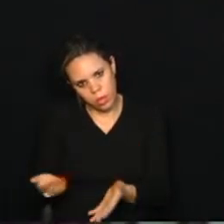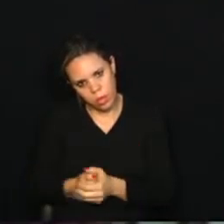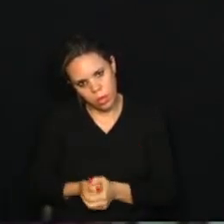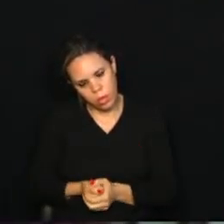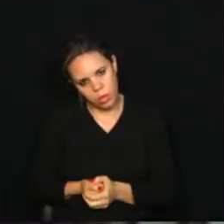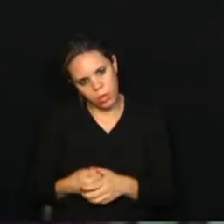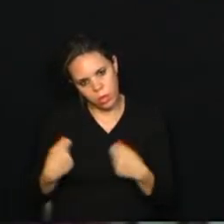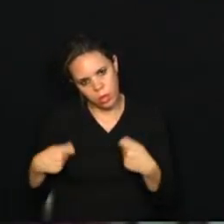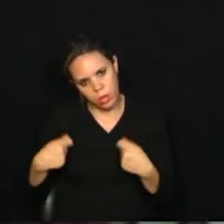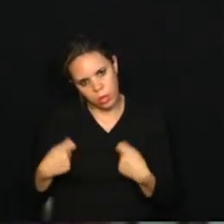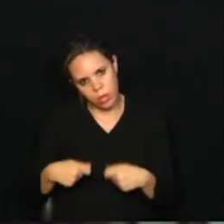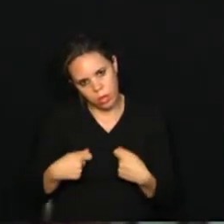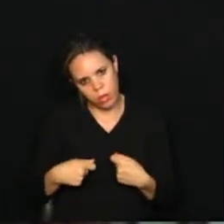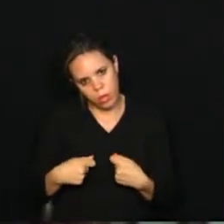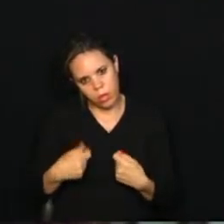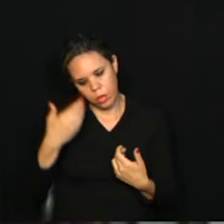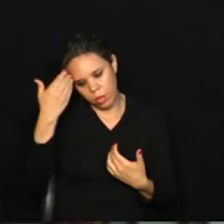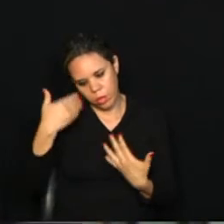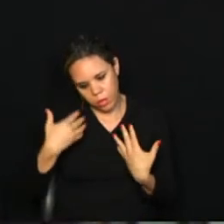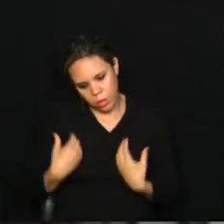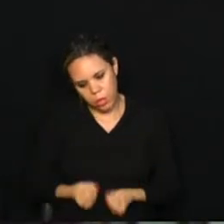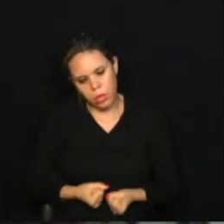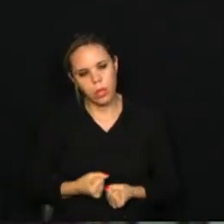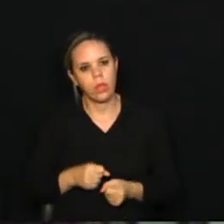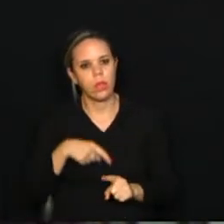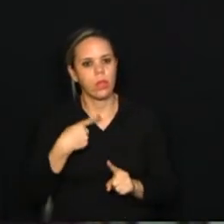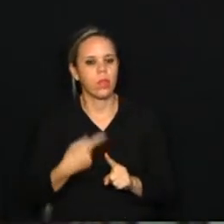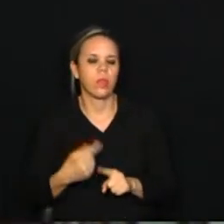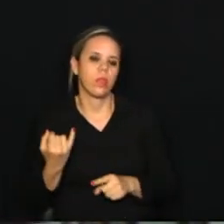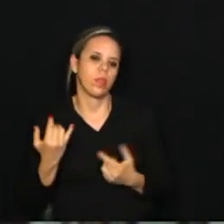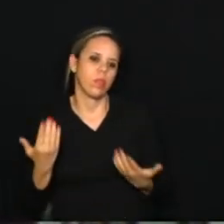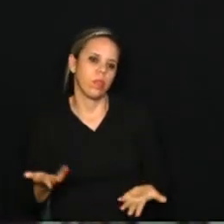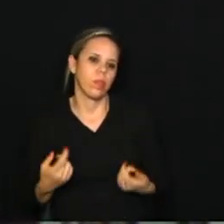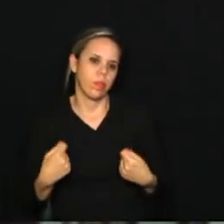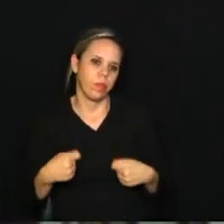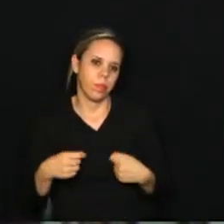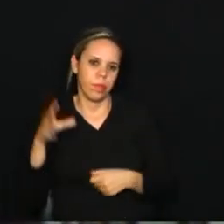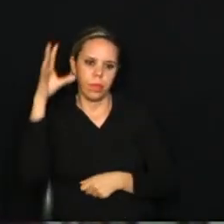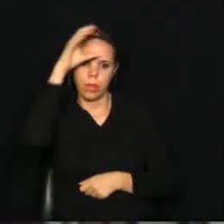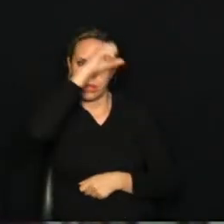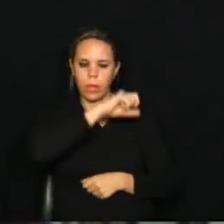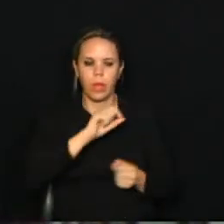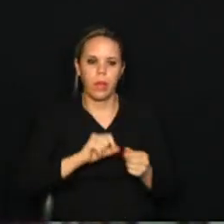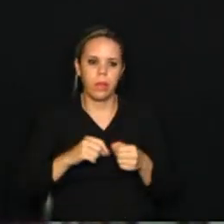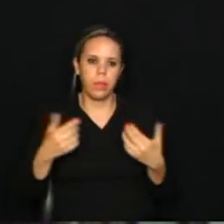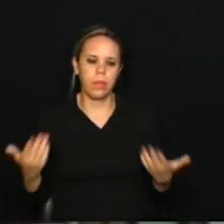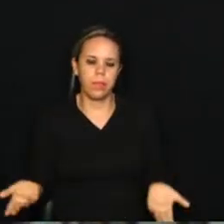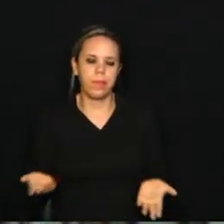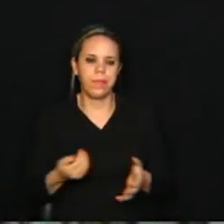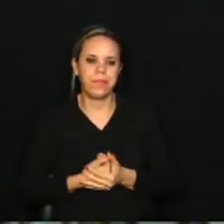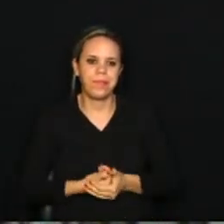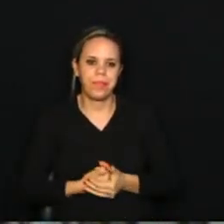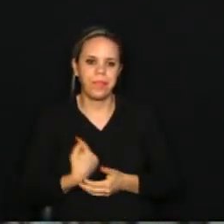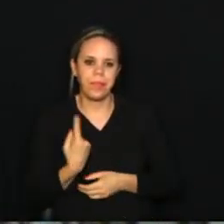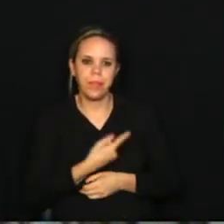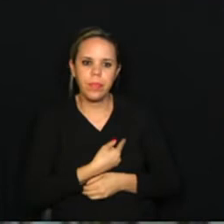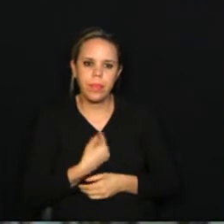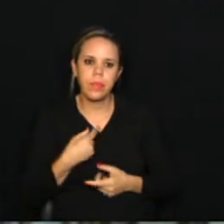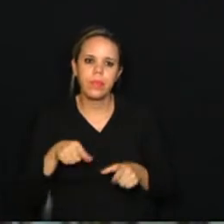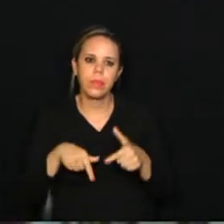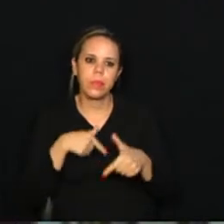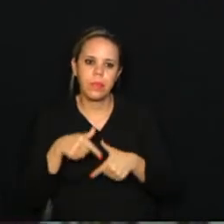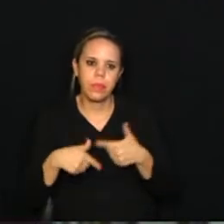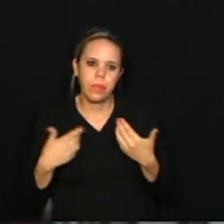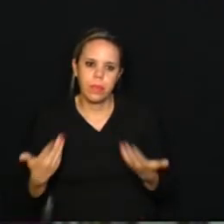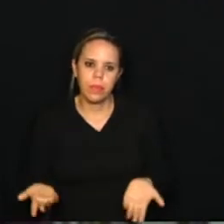ele precisa se convencer disso e, mais do que se convencer, precisa aprender a fazer. Então, nós estamos também